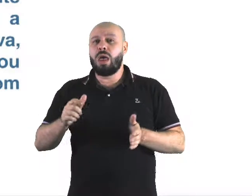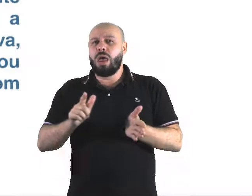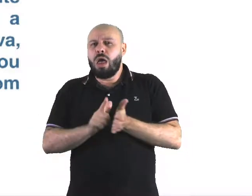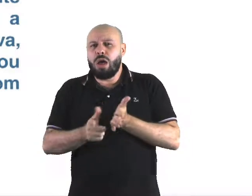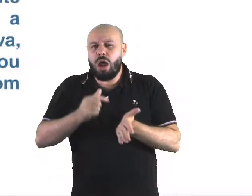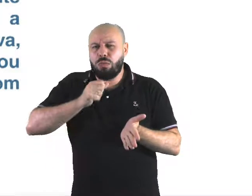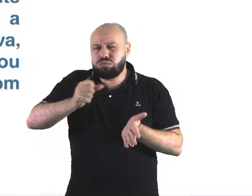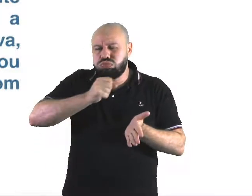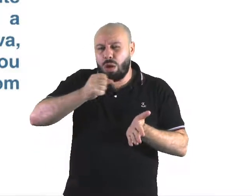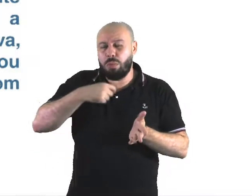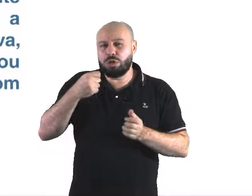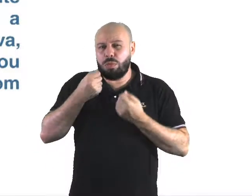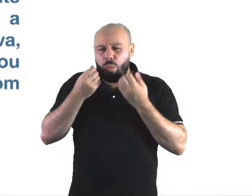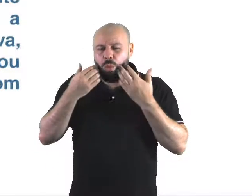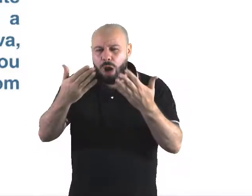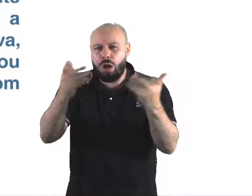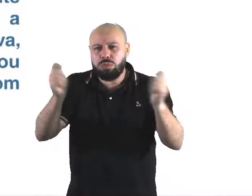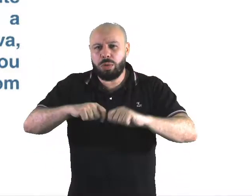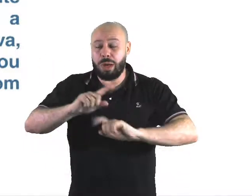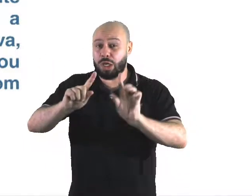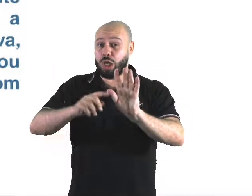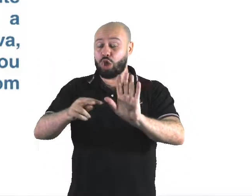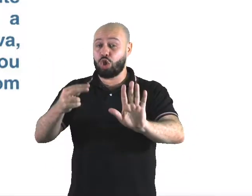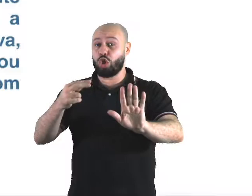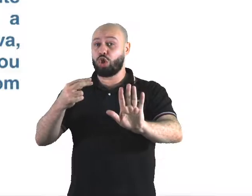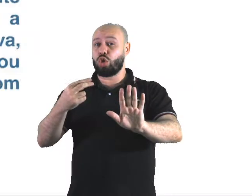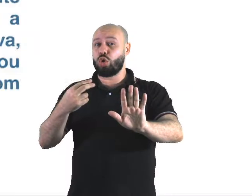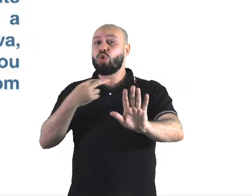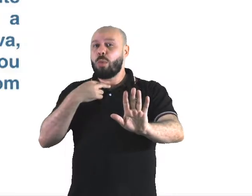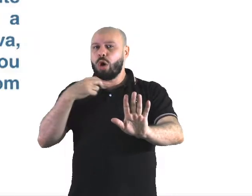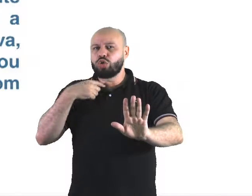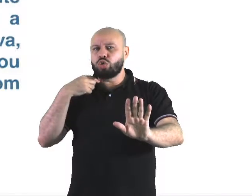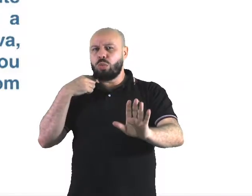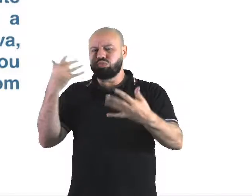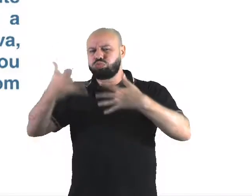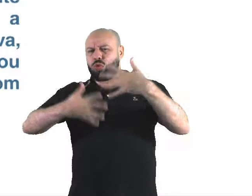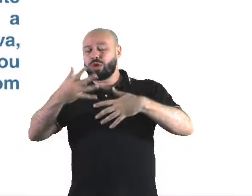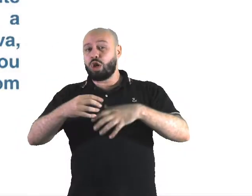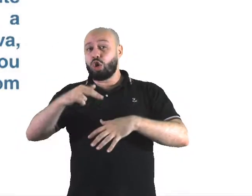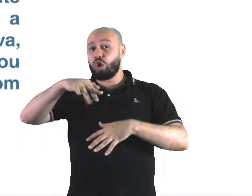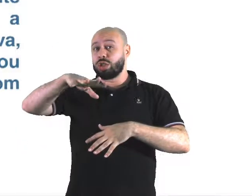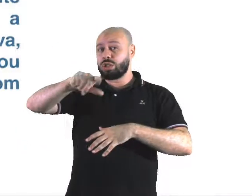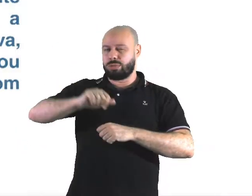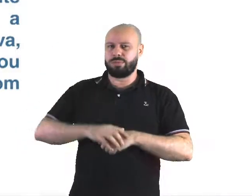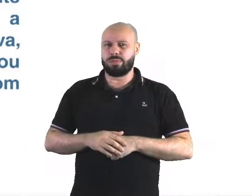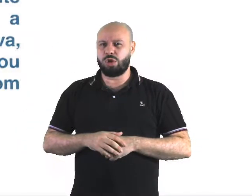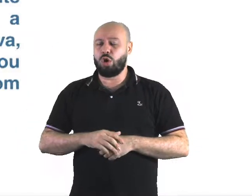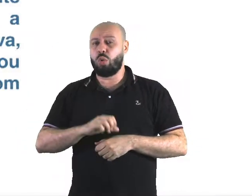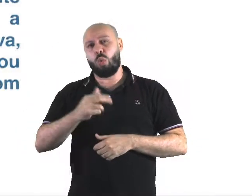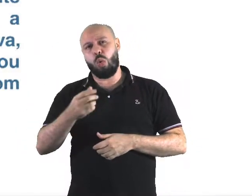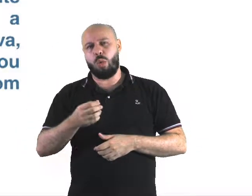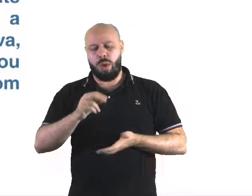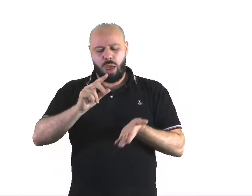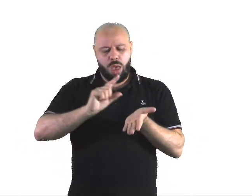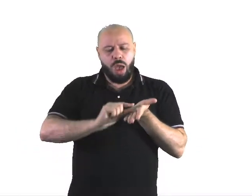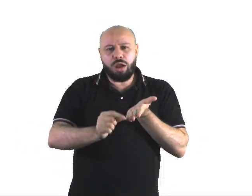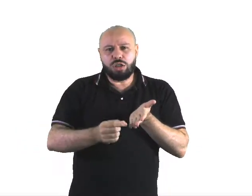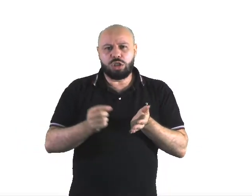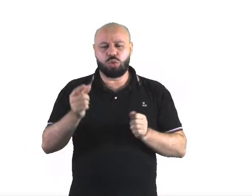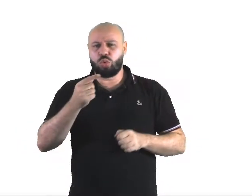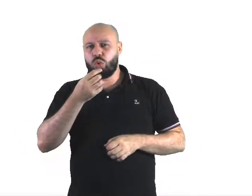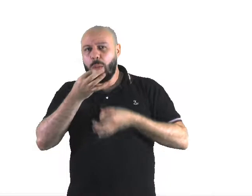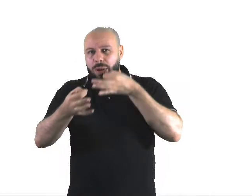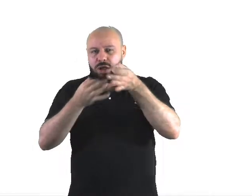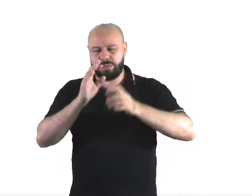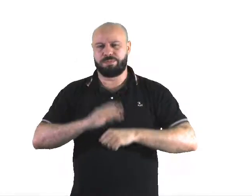ser expositiva, ela não deve ser confundida com a notícia ou os artigos opinativos. Assim,